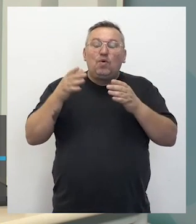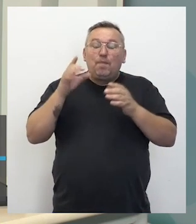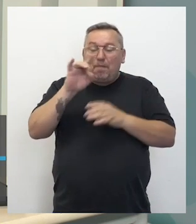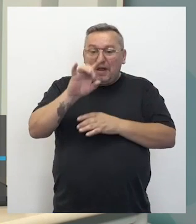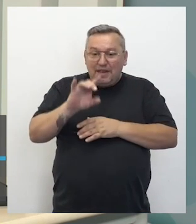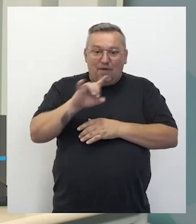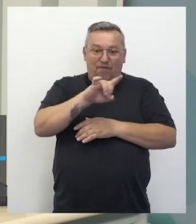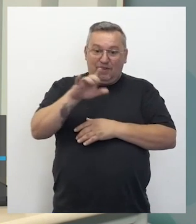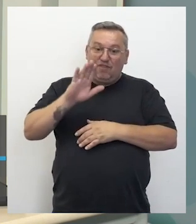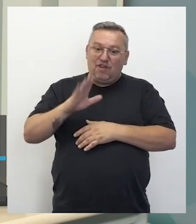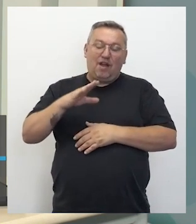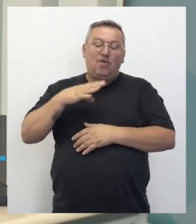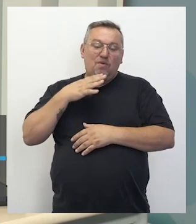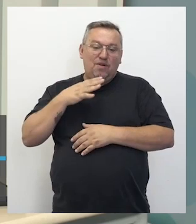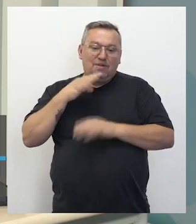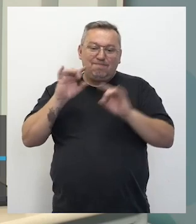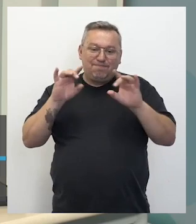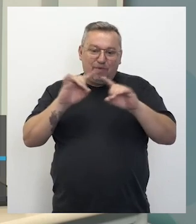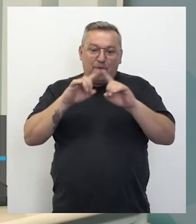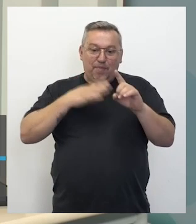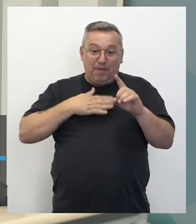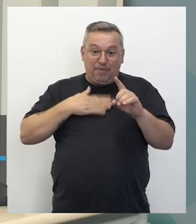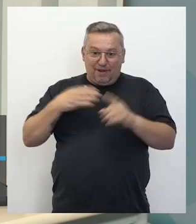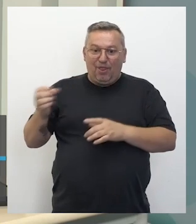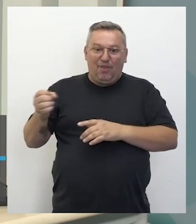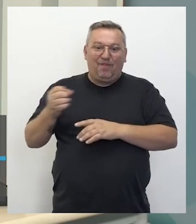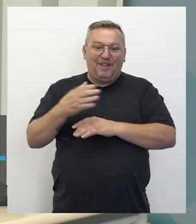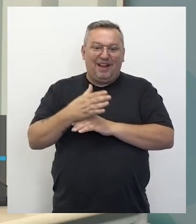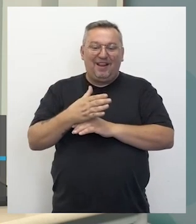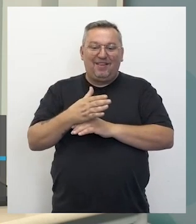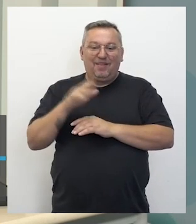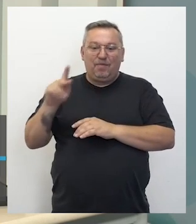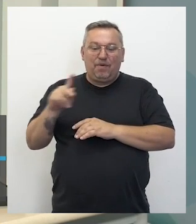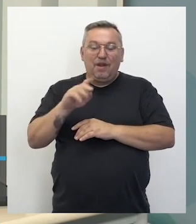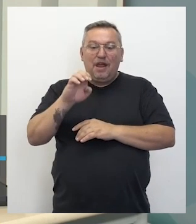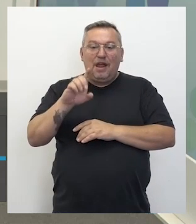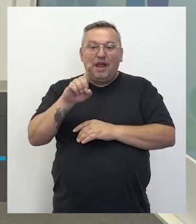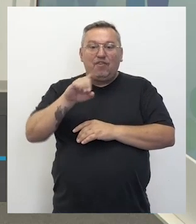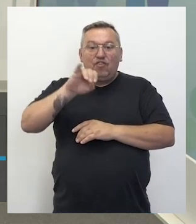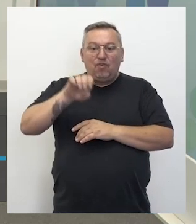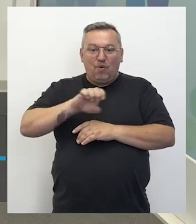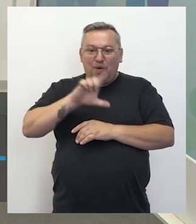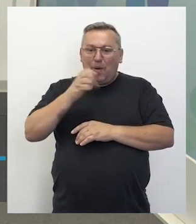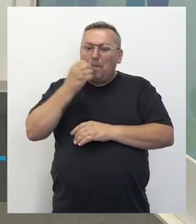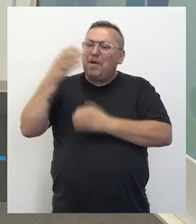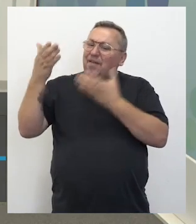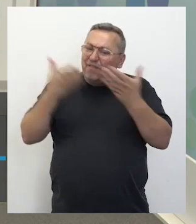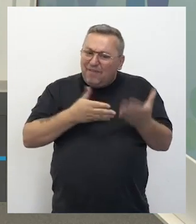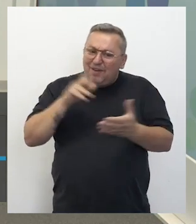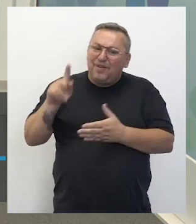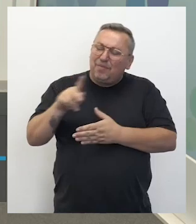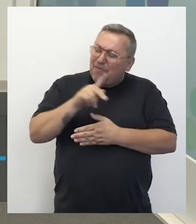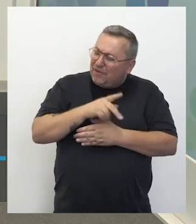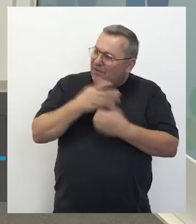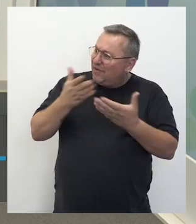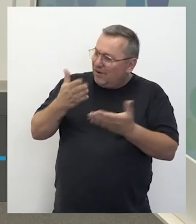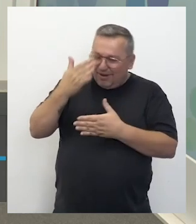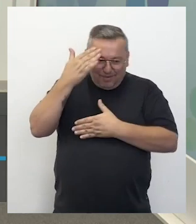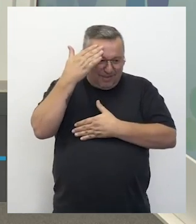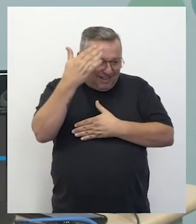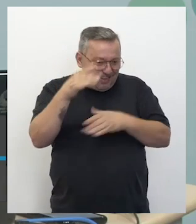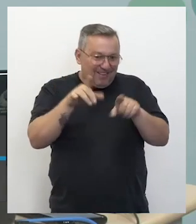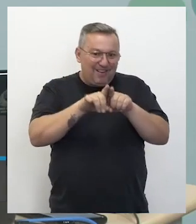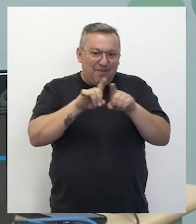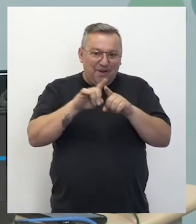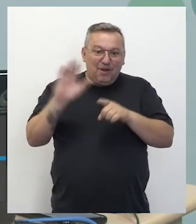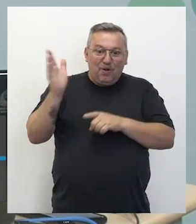que vocês já conhecem, mas que para mim é um pouco de novidade. Professor Edjoel. Muito bem-vindo, professor Edjoel. Obrigado.